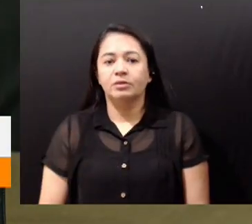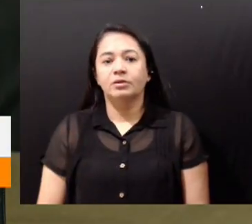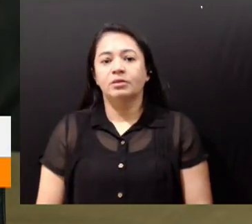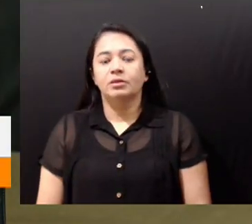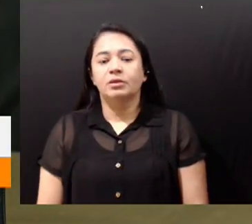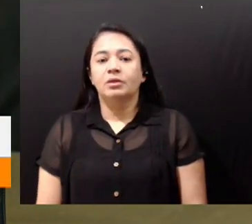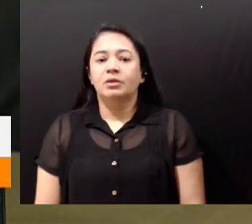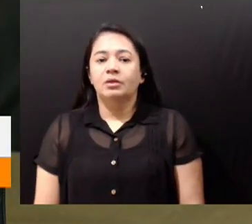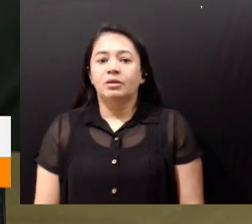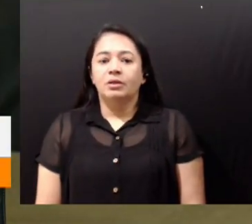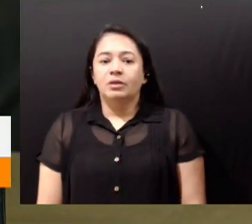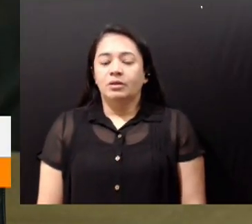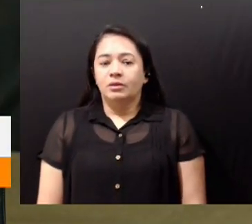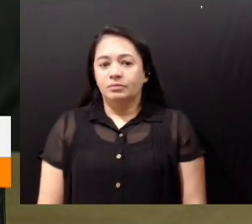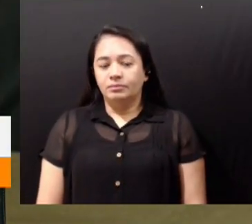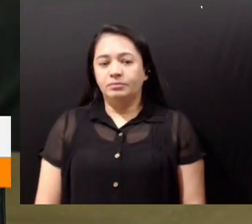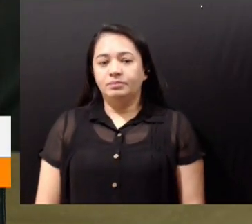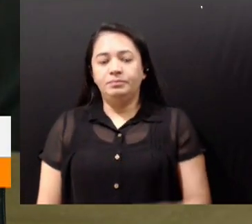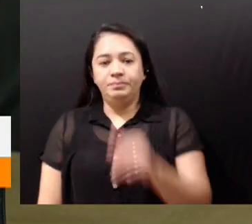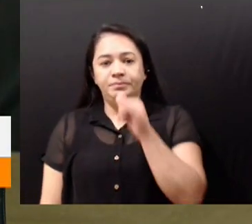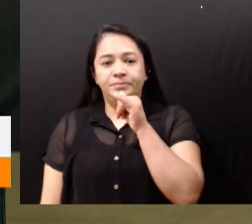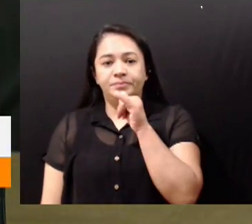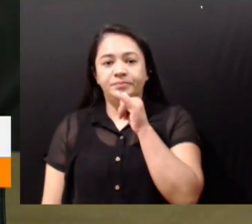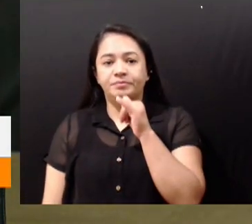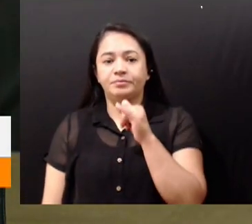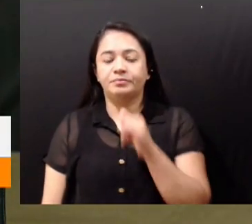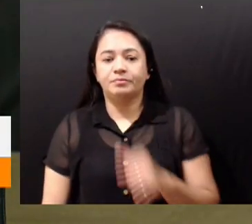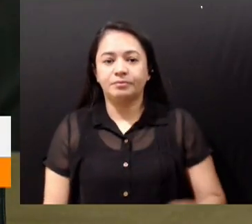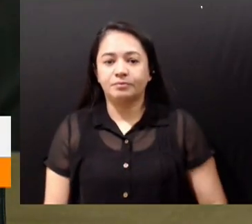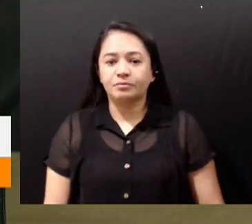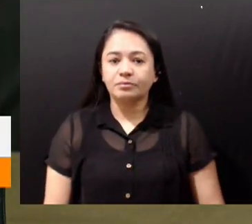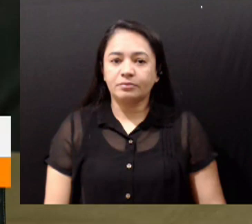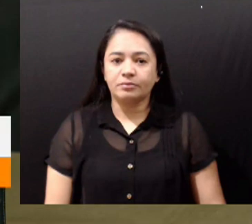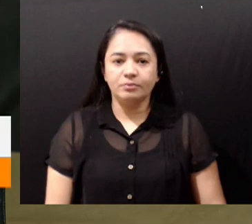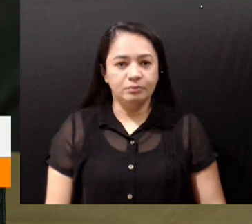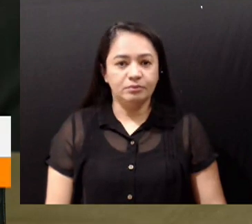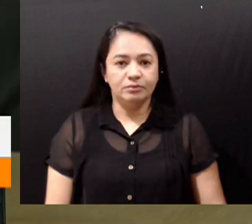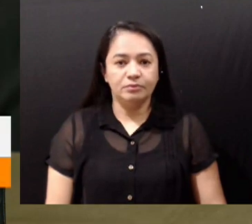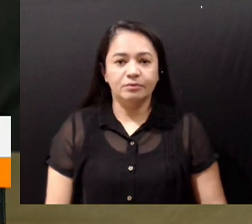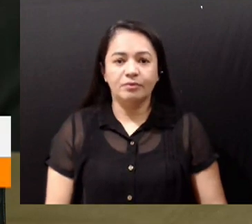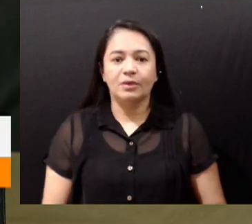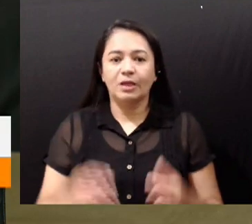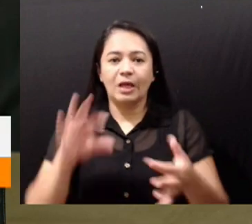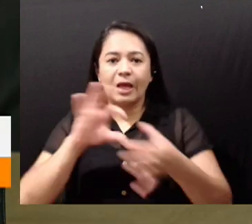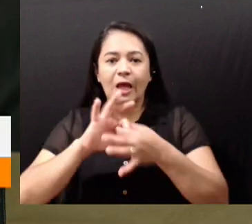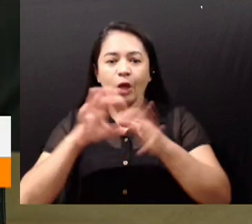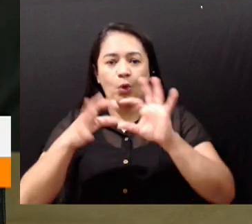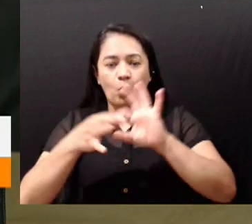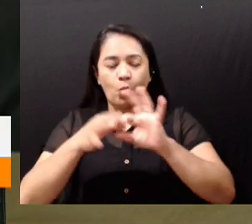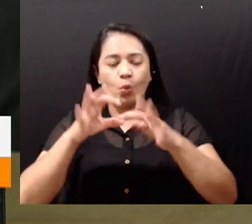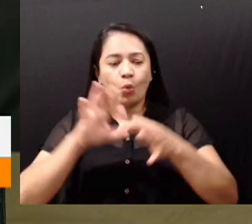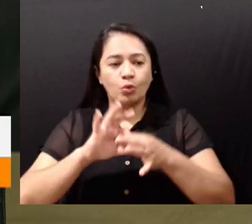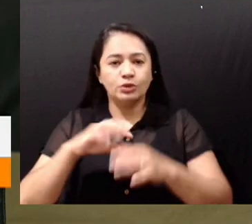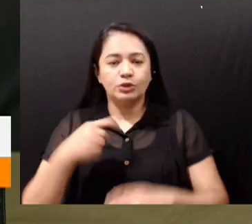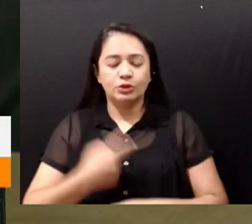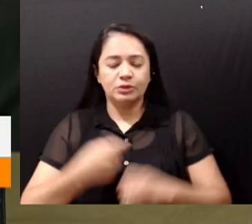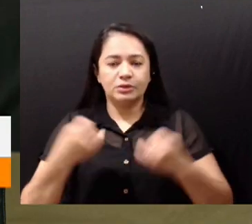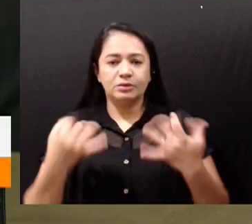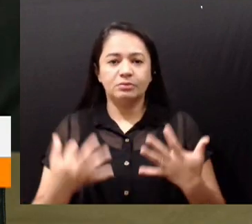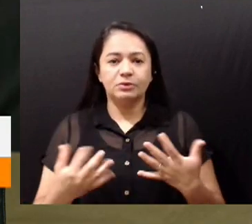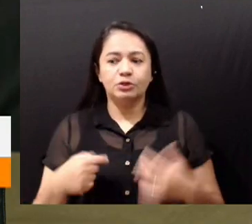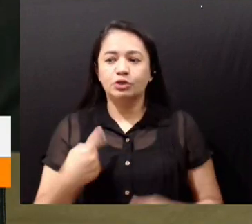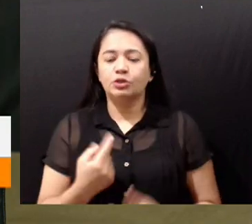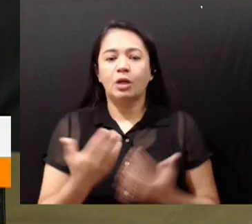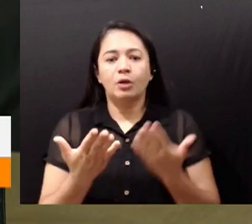gente está falando aqui sobre a questão assim da conexão, né? E para a gente fazer um tratamento